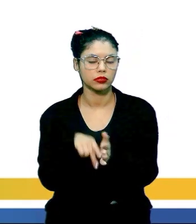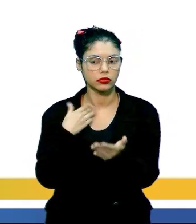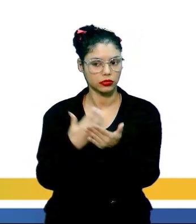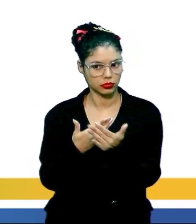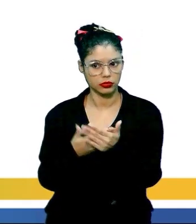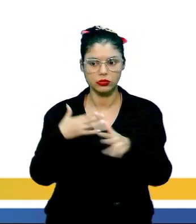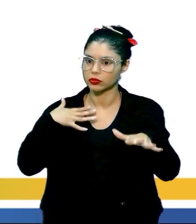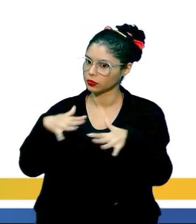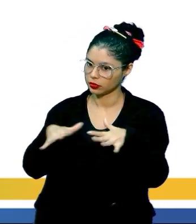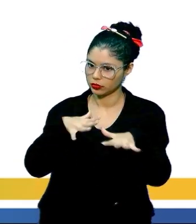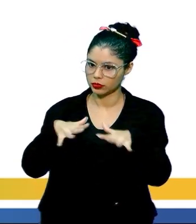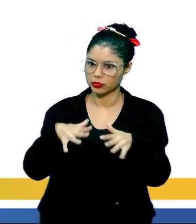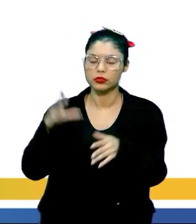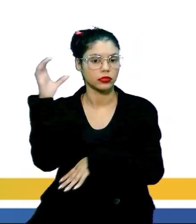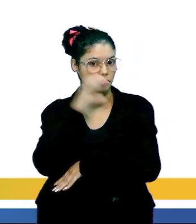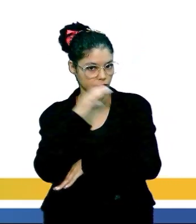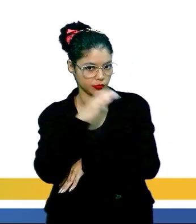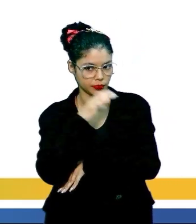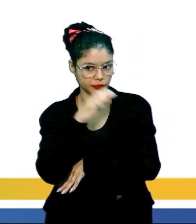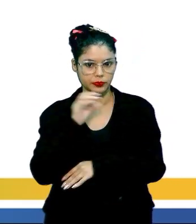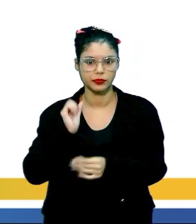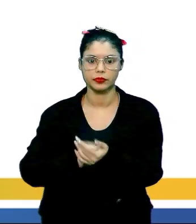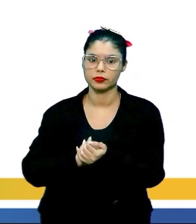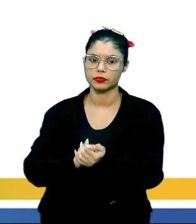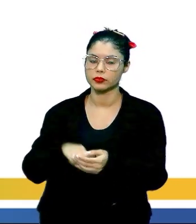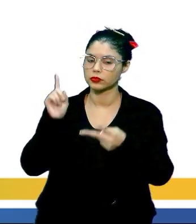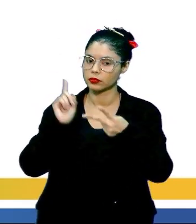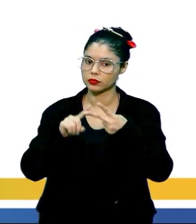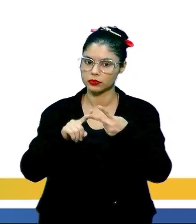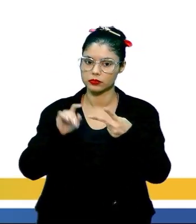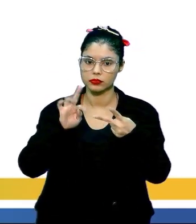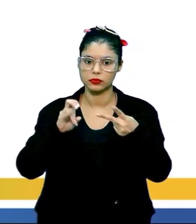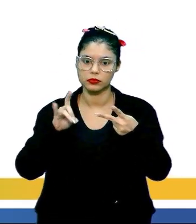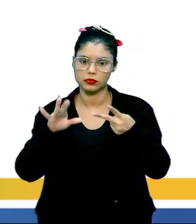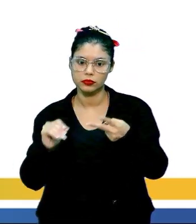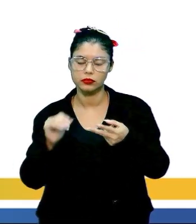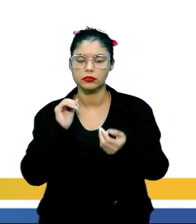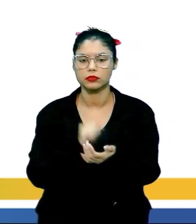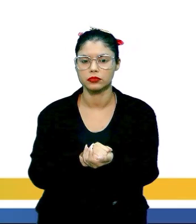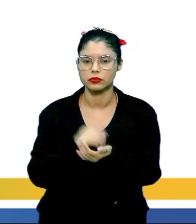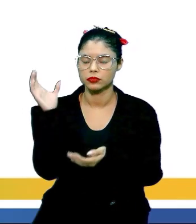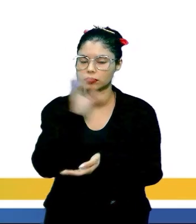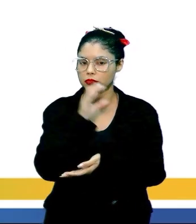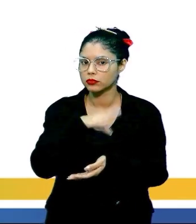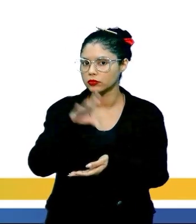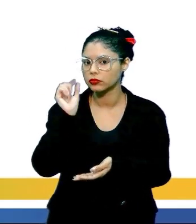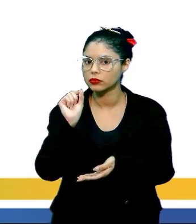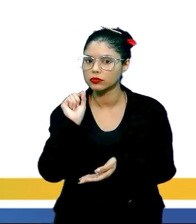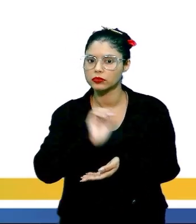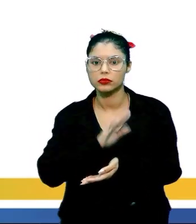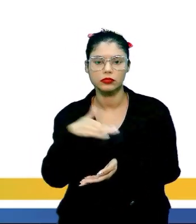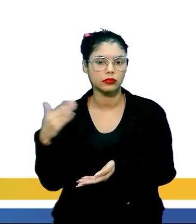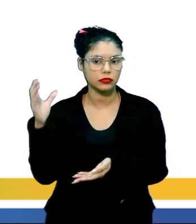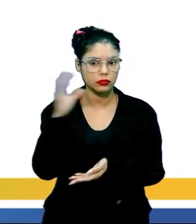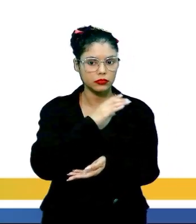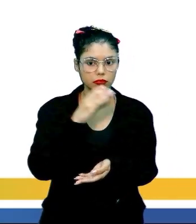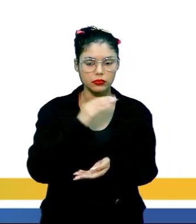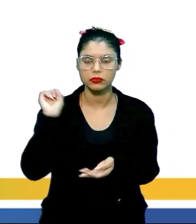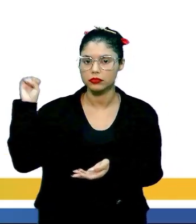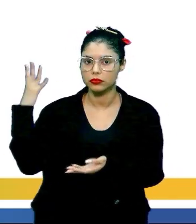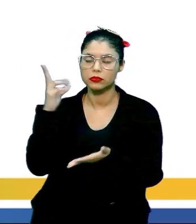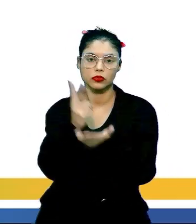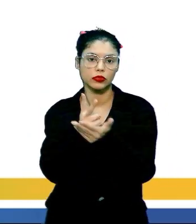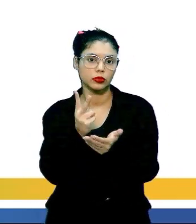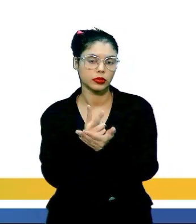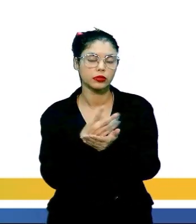estudo, que é o movimento acelerado e o movimento retardado. Quando eu falo em movimento acelerado, é quando a aceleração ela atua no